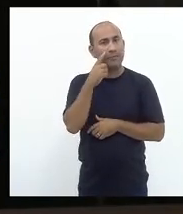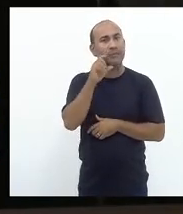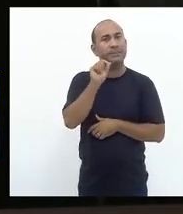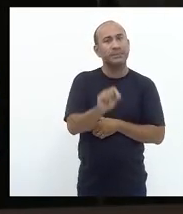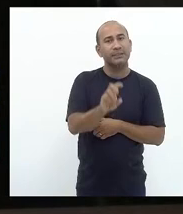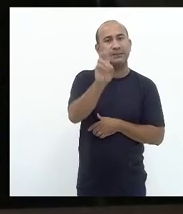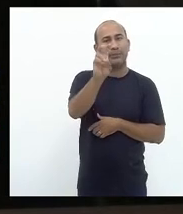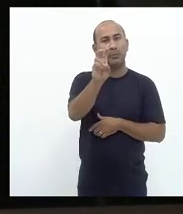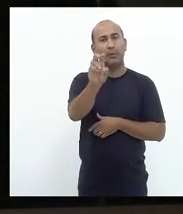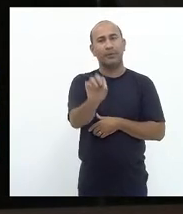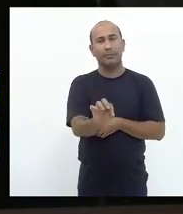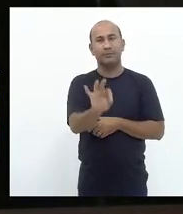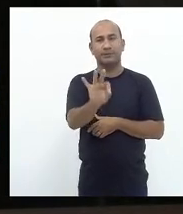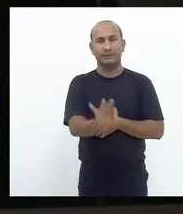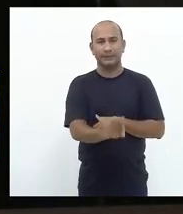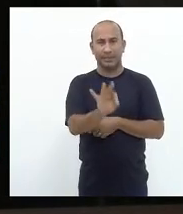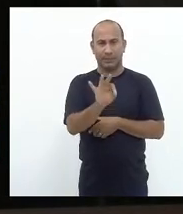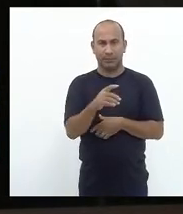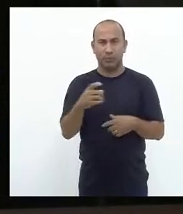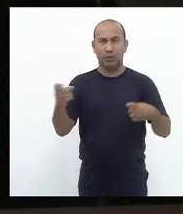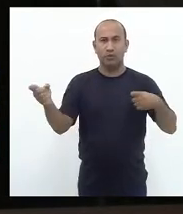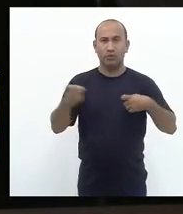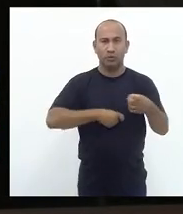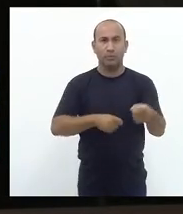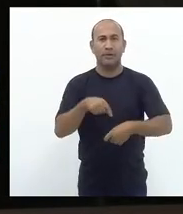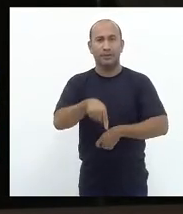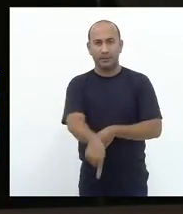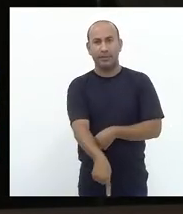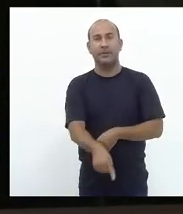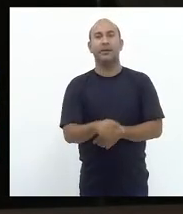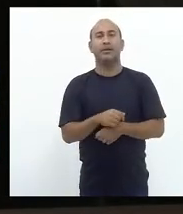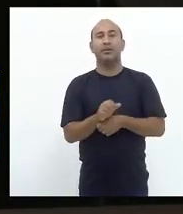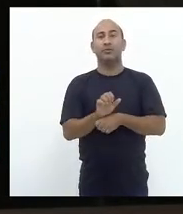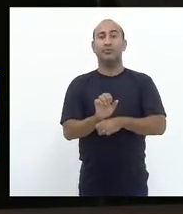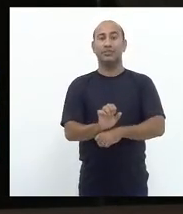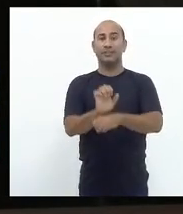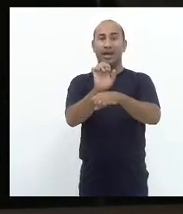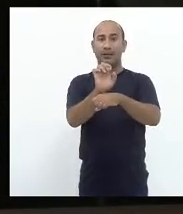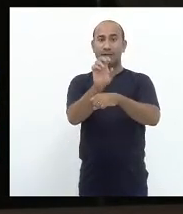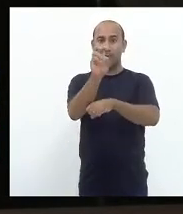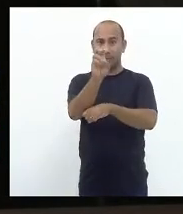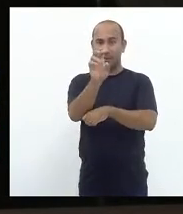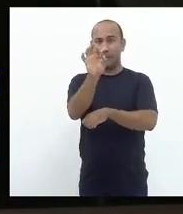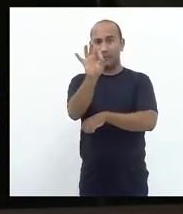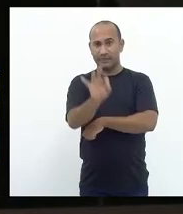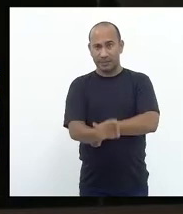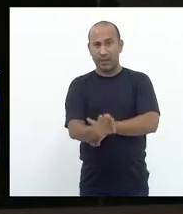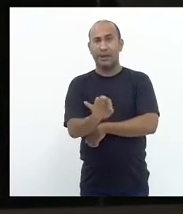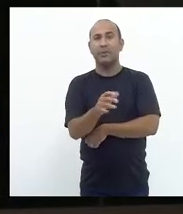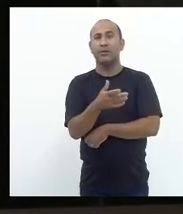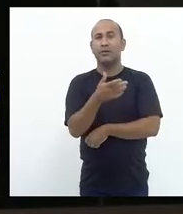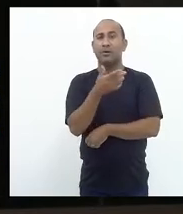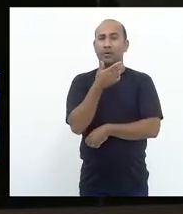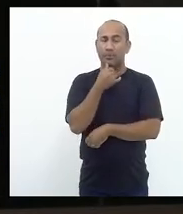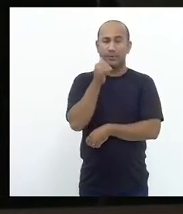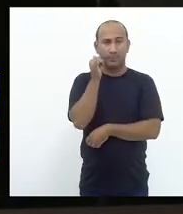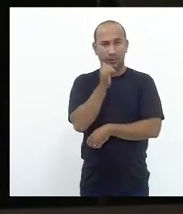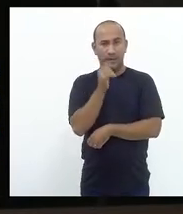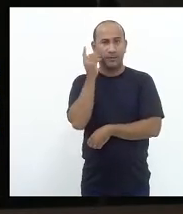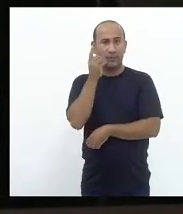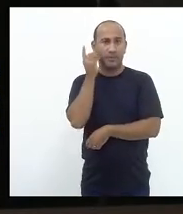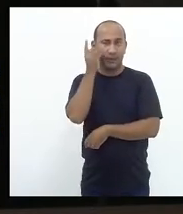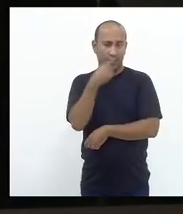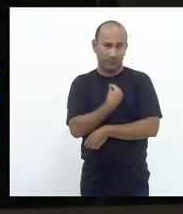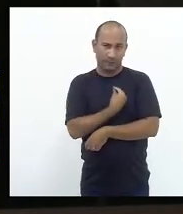50% dos casos de estupro no nosso estado, eles 50%, pasme os senhores e senhoras, deputados e